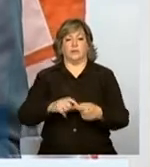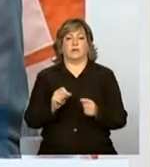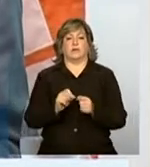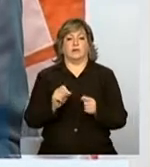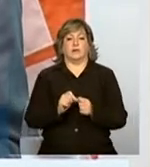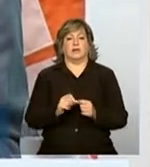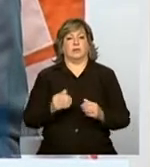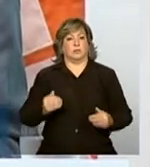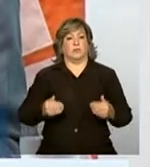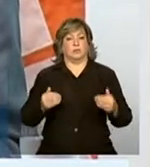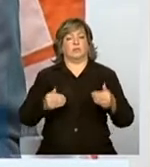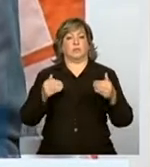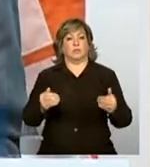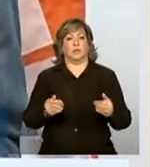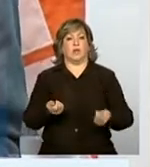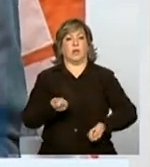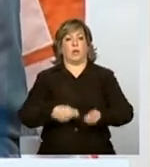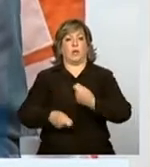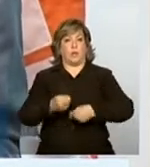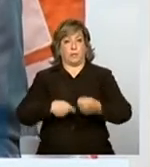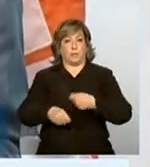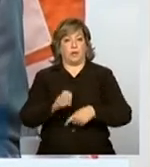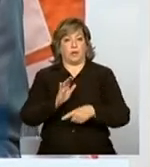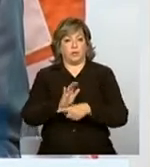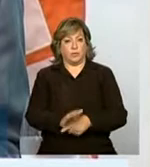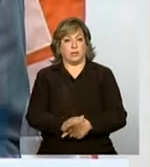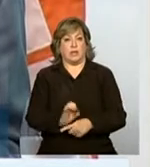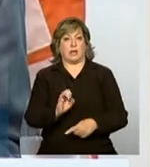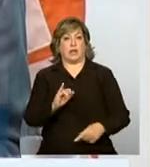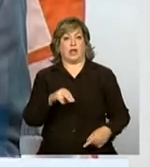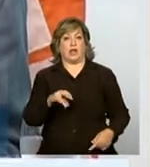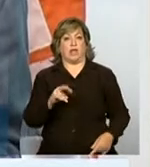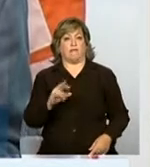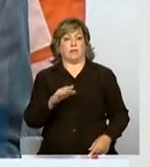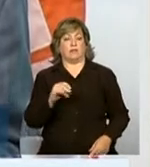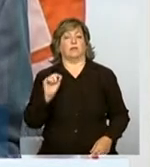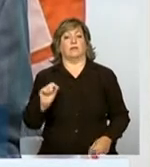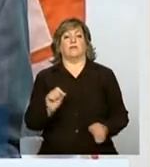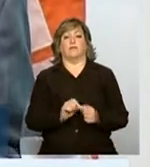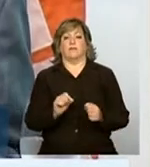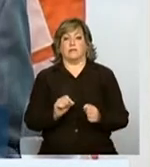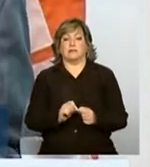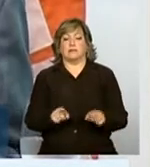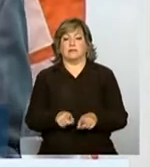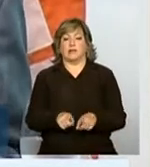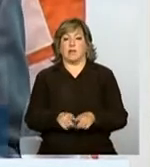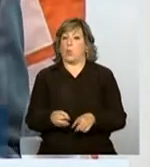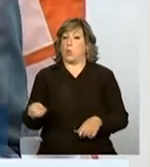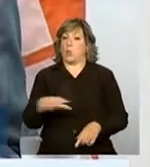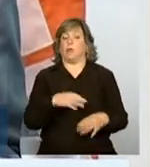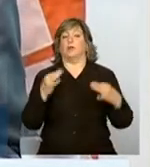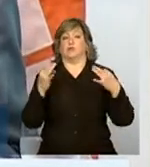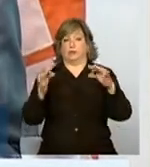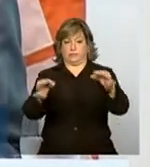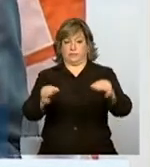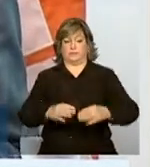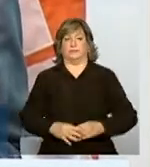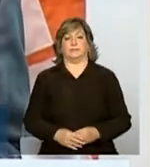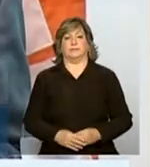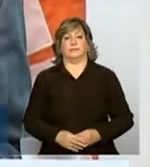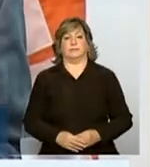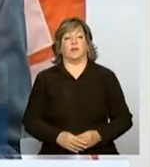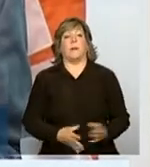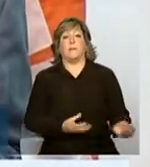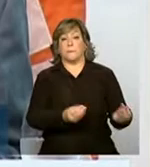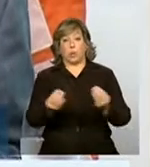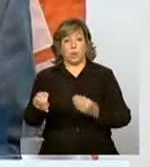que impulsionam a economia, estimulam a inovação e geram o desenvolvimento de novas tecnologias. Muitos são